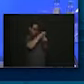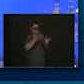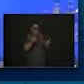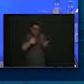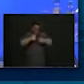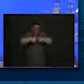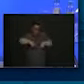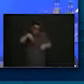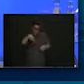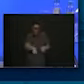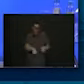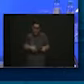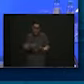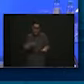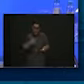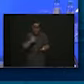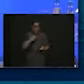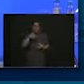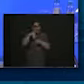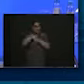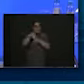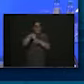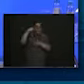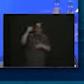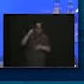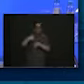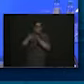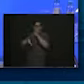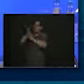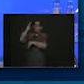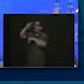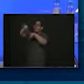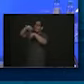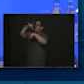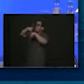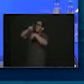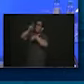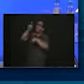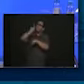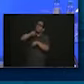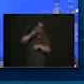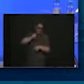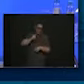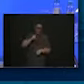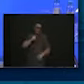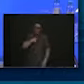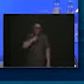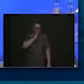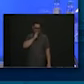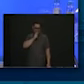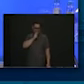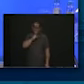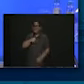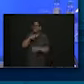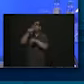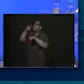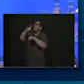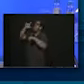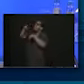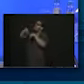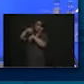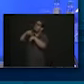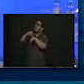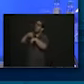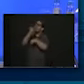na votação eu não fui para Paris no dia da votação o que eu não fiz porque é meu direito de cidadão é fazer campanha junto de bandido